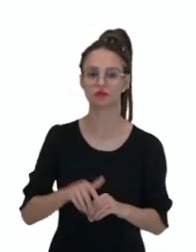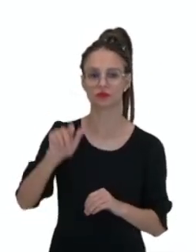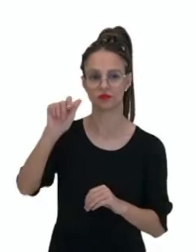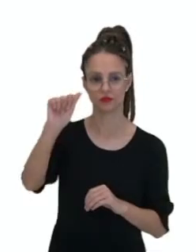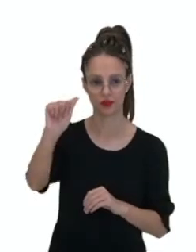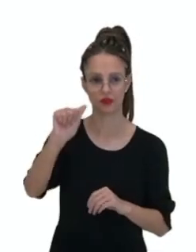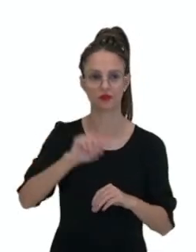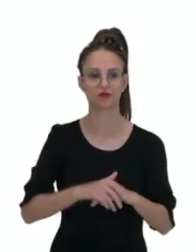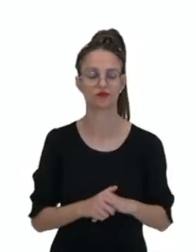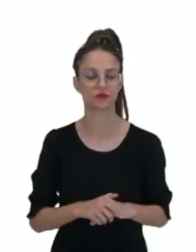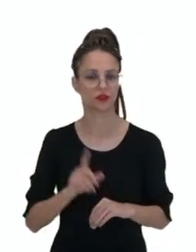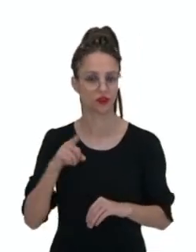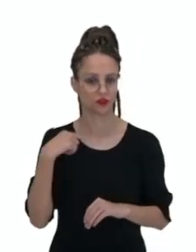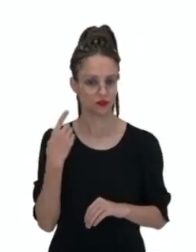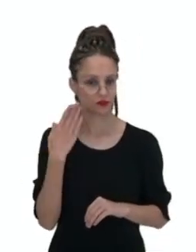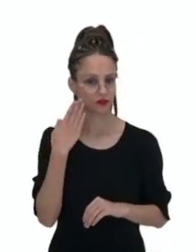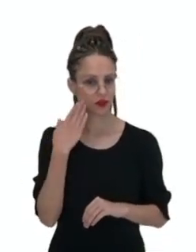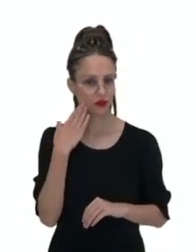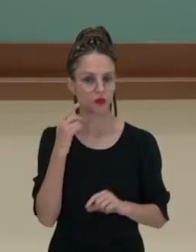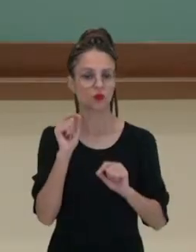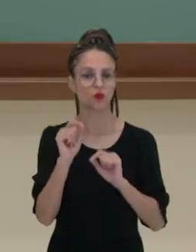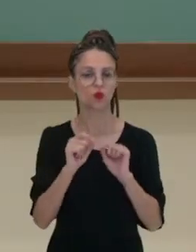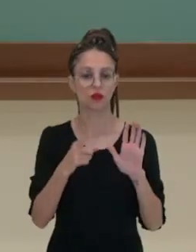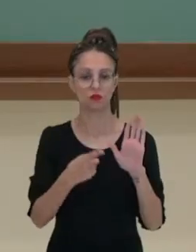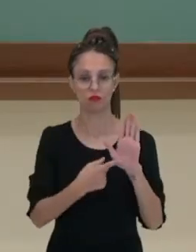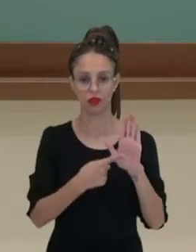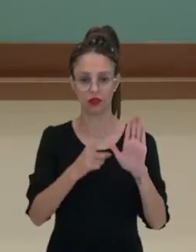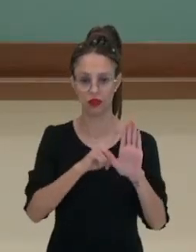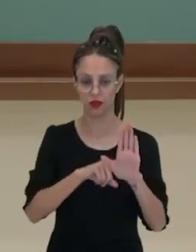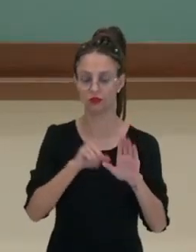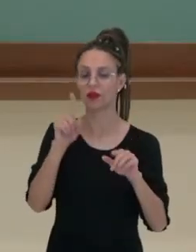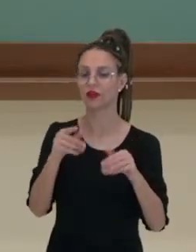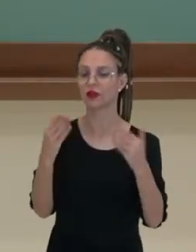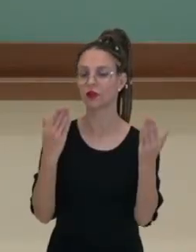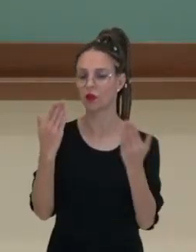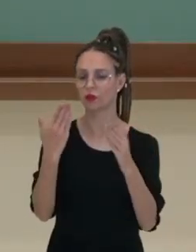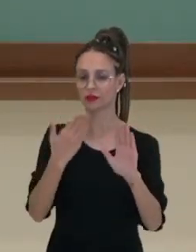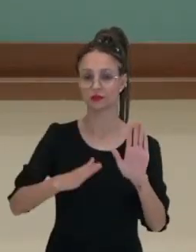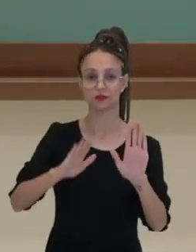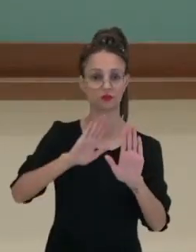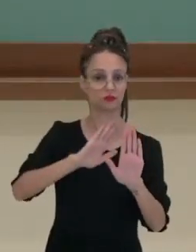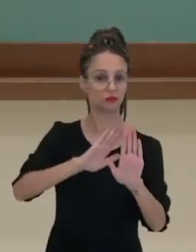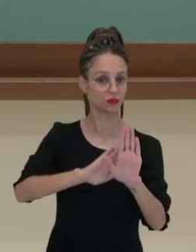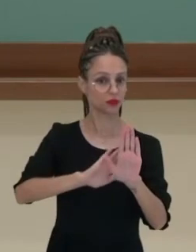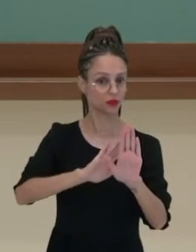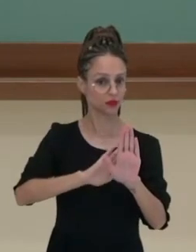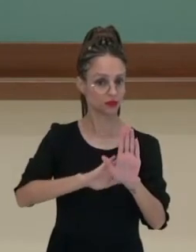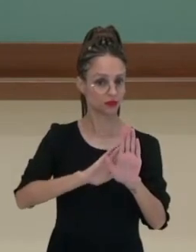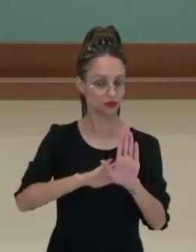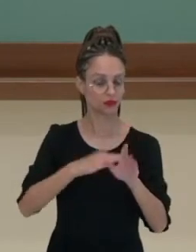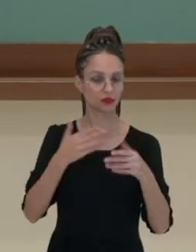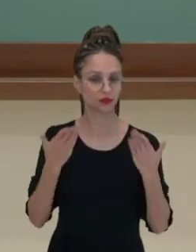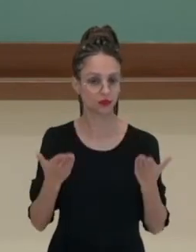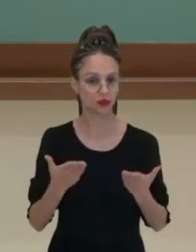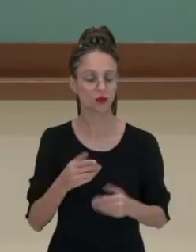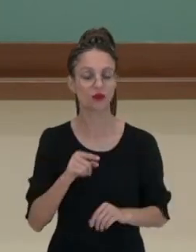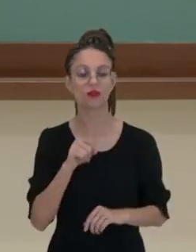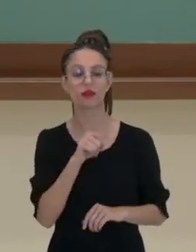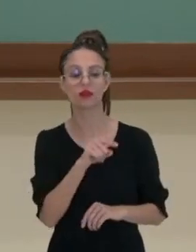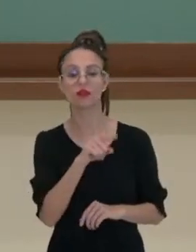A, sabendo que a metáfora é o quê? Uma comparação implícita, né? Ou seja, ele é